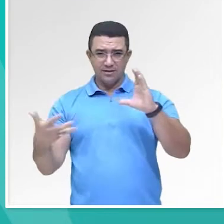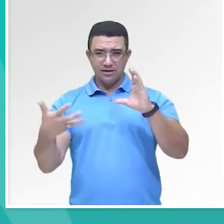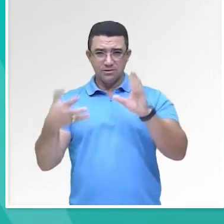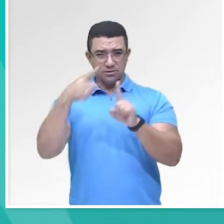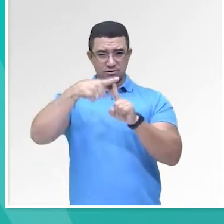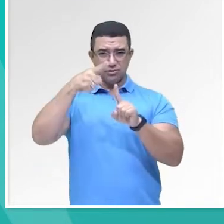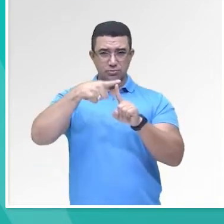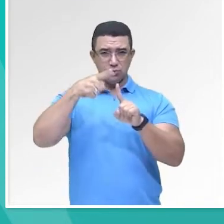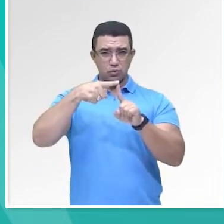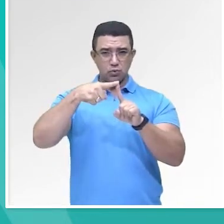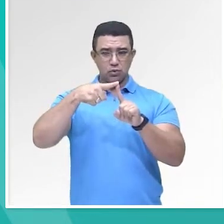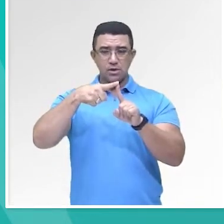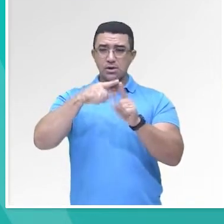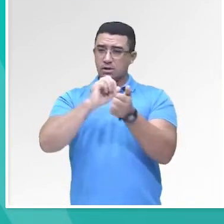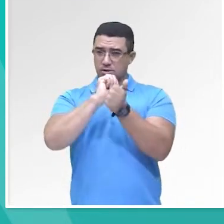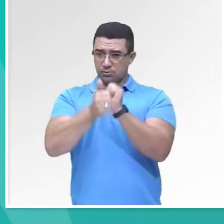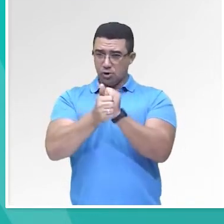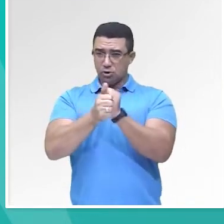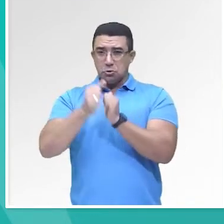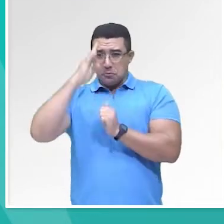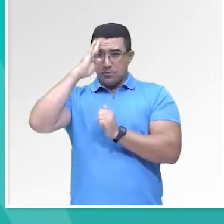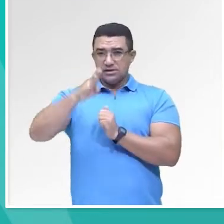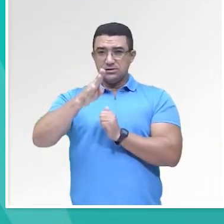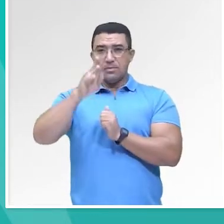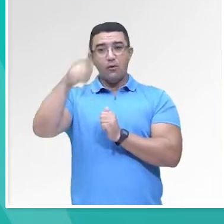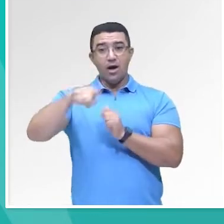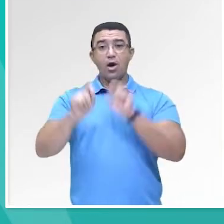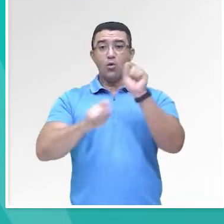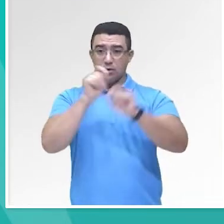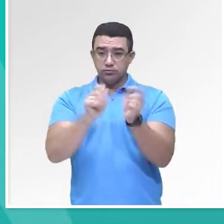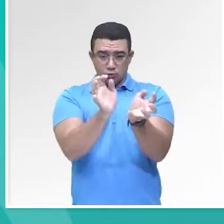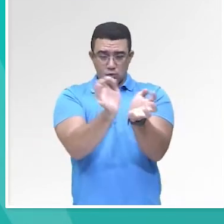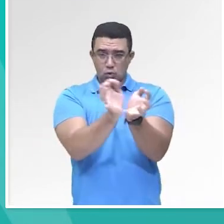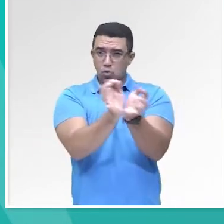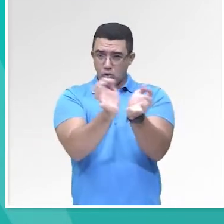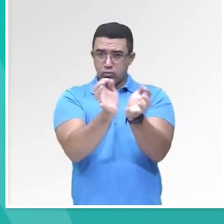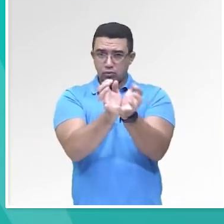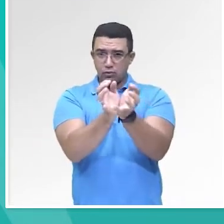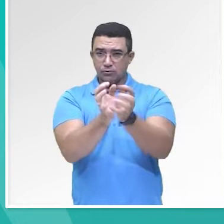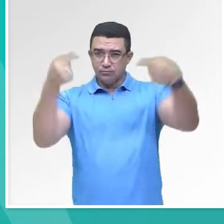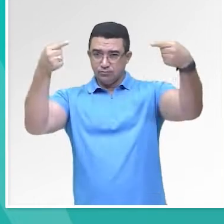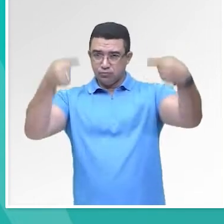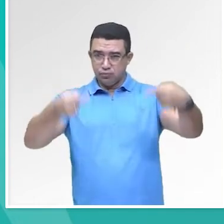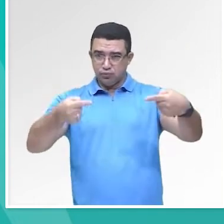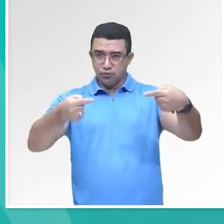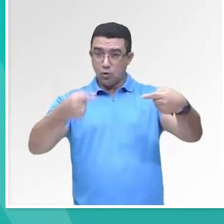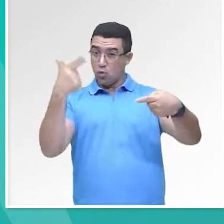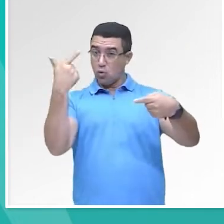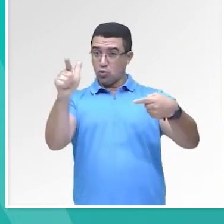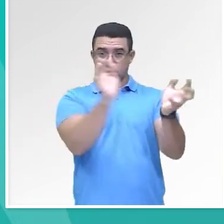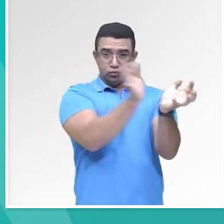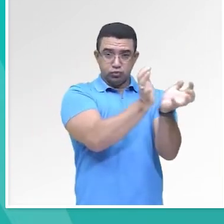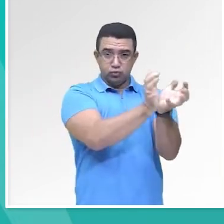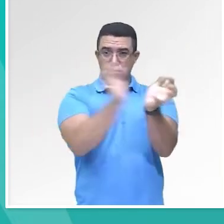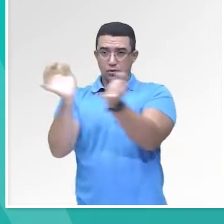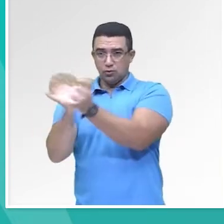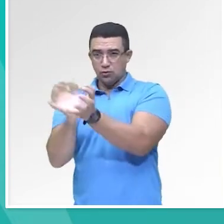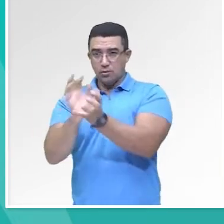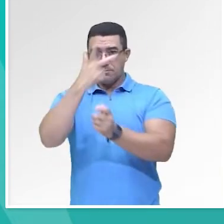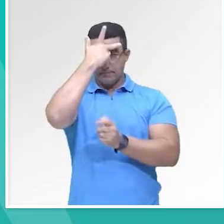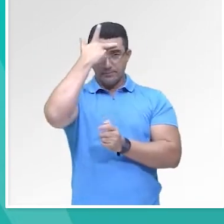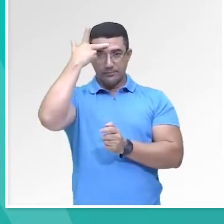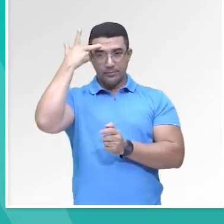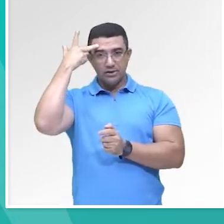esporte ele é praticado por um time, né, que disputa com um outro time. Então, é um grupo de pessoas